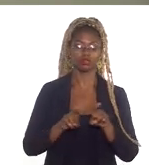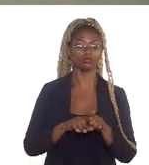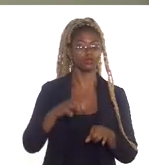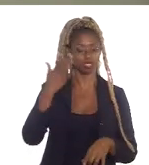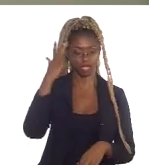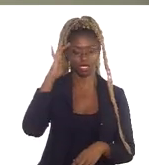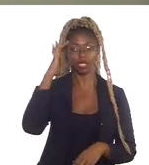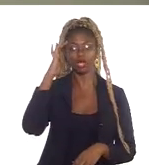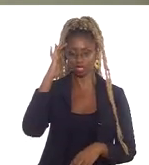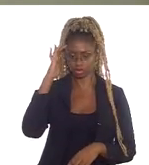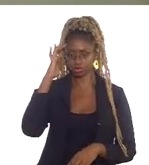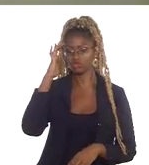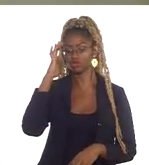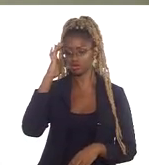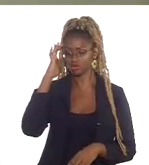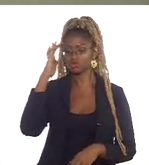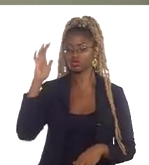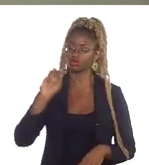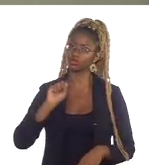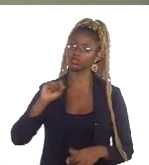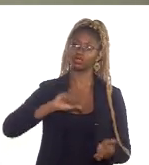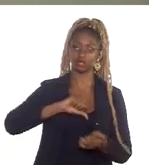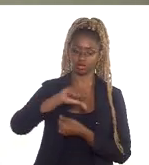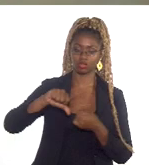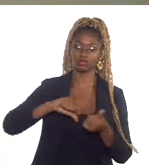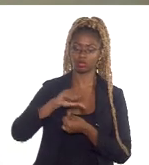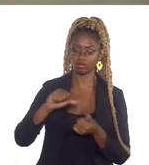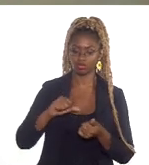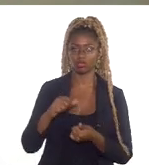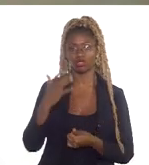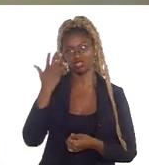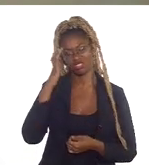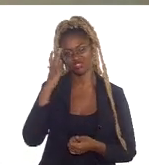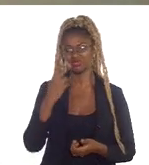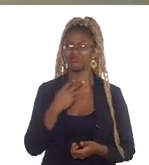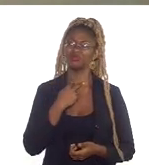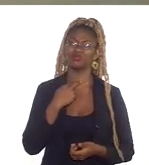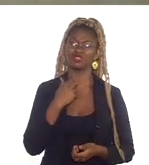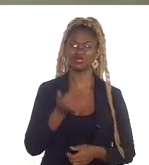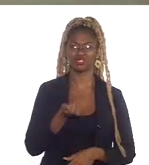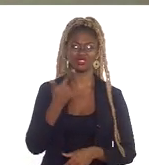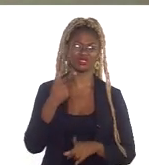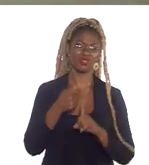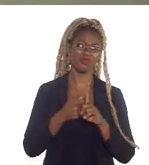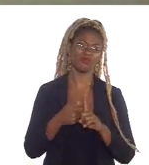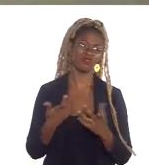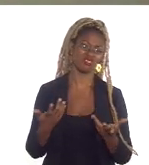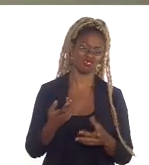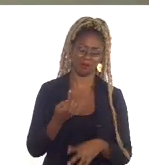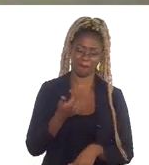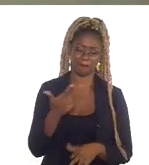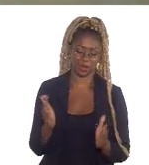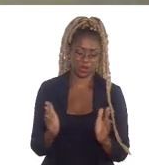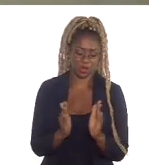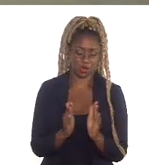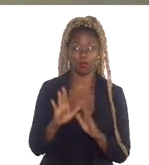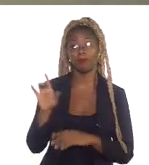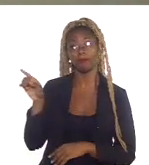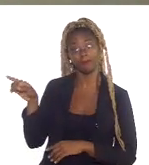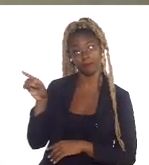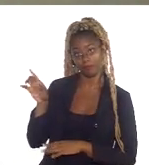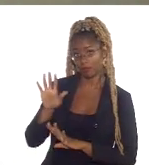inaceitável, mesmo que seja renovável, um prazo de 12 meses, porque é um prazo muito curto. Mas foi dito agora pela